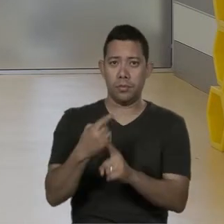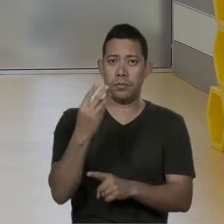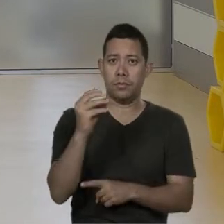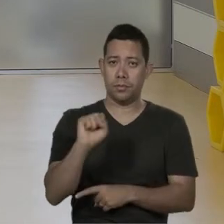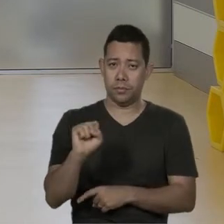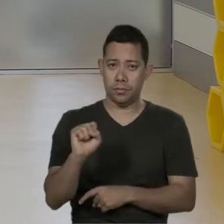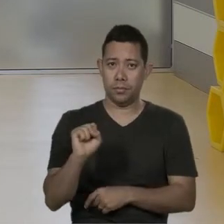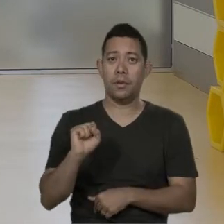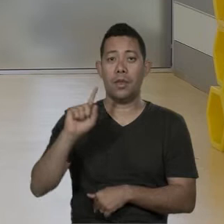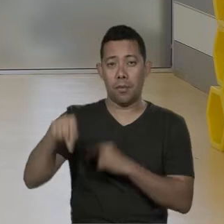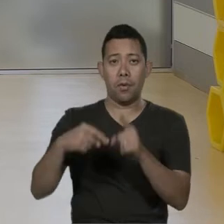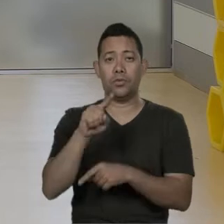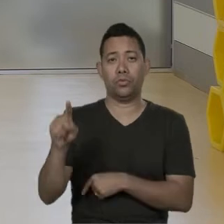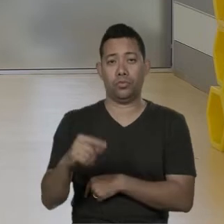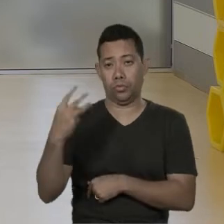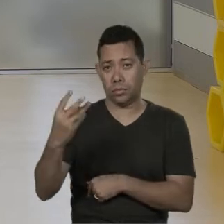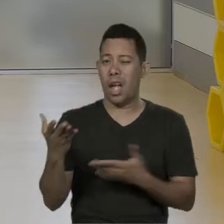zona 3, por enquanto zona 2.